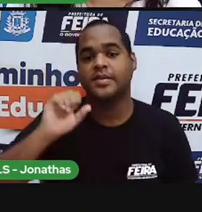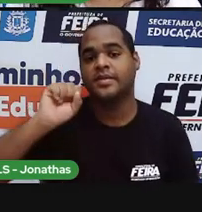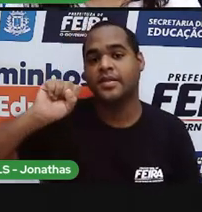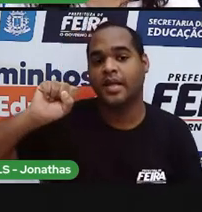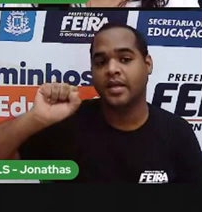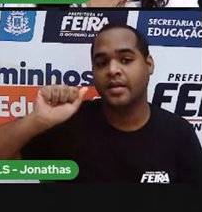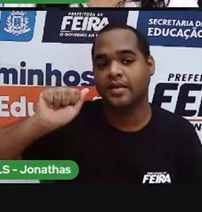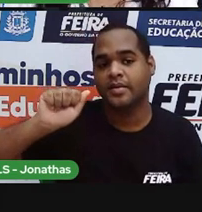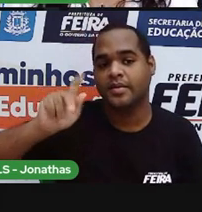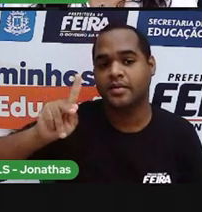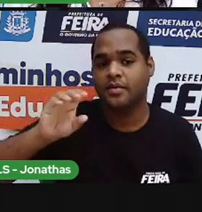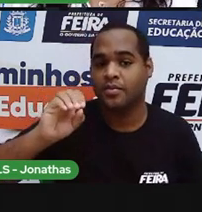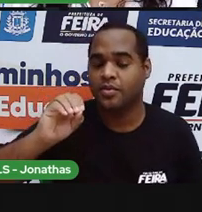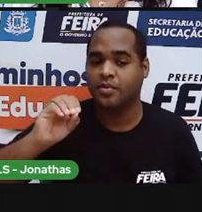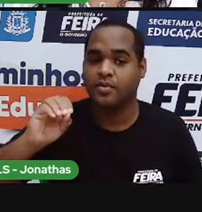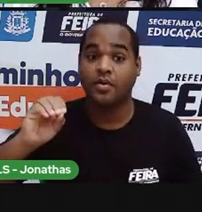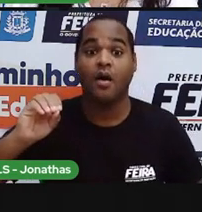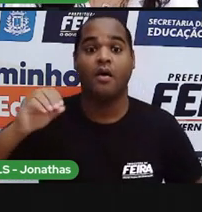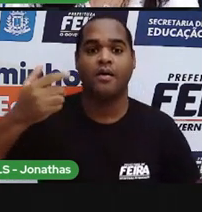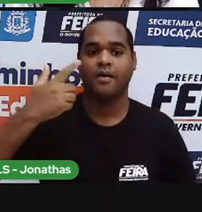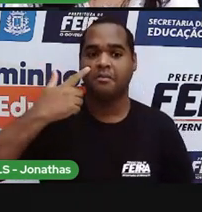sapo.